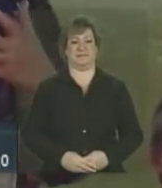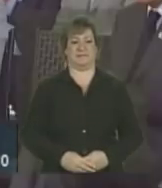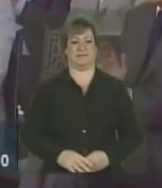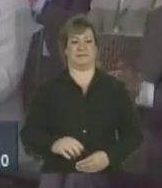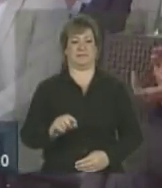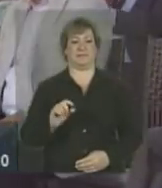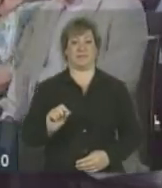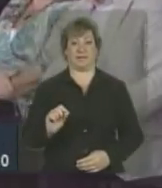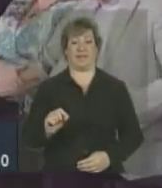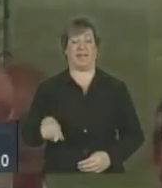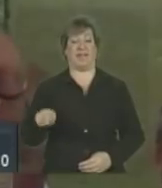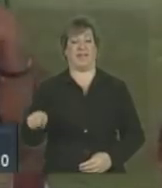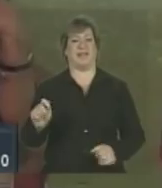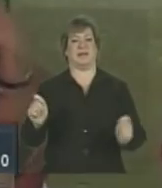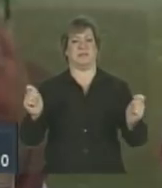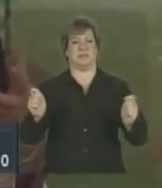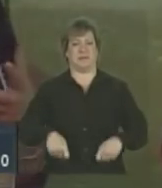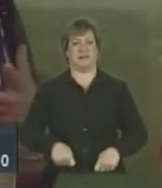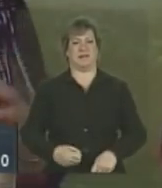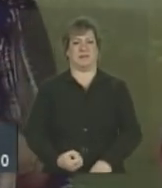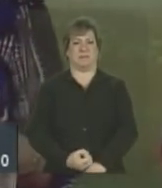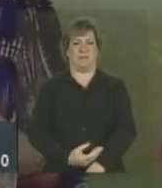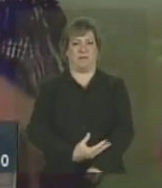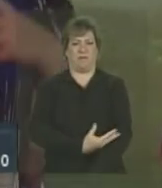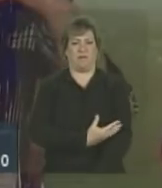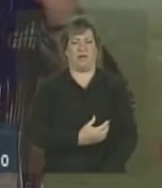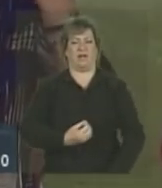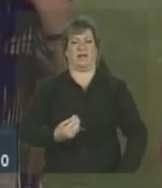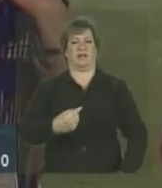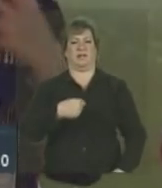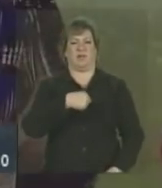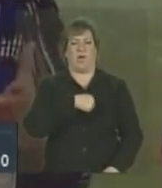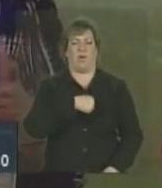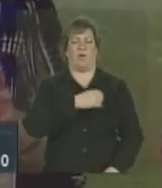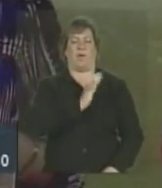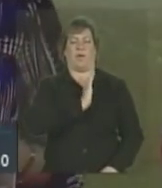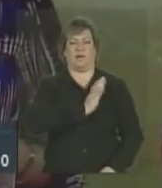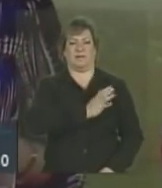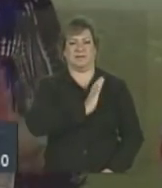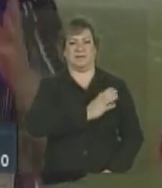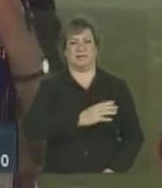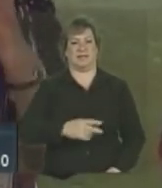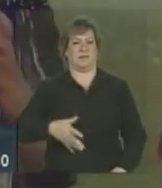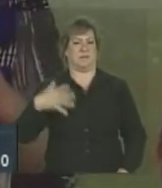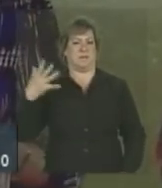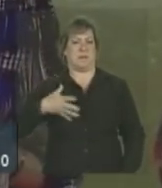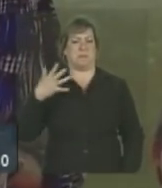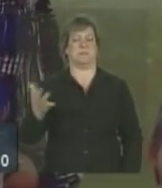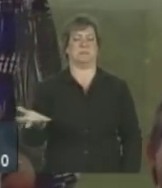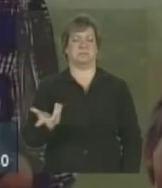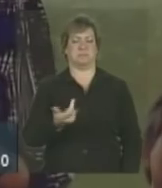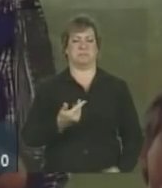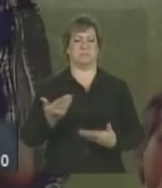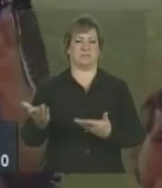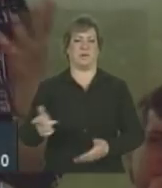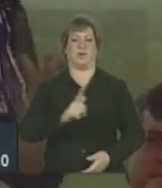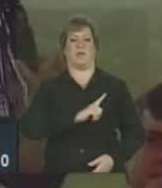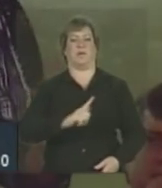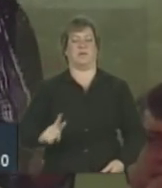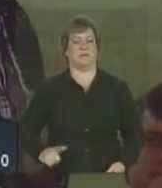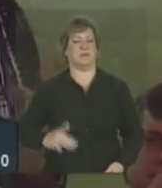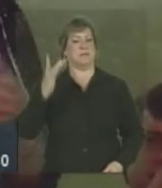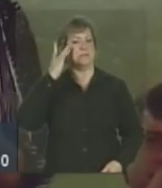menos aquele capaz de te comover, de tocar no teu coração, de falar o que todos